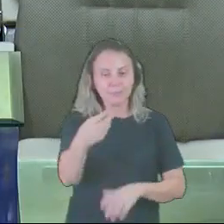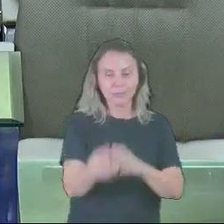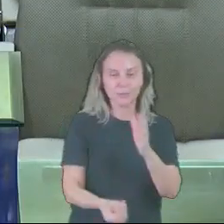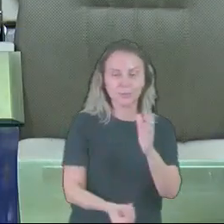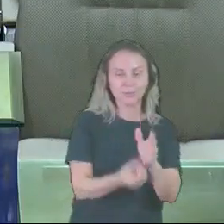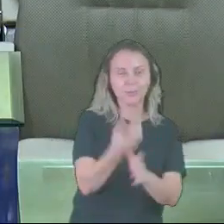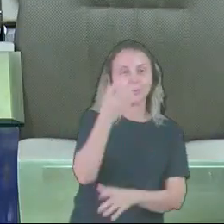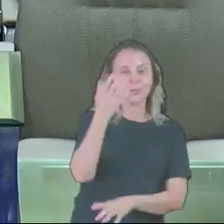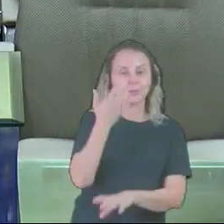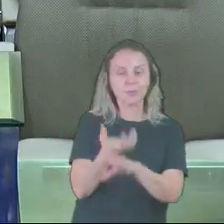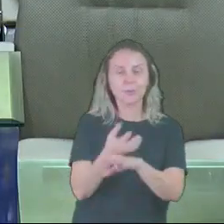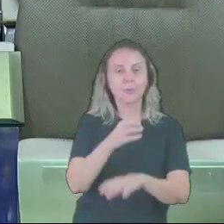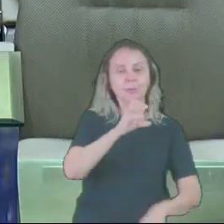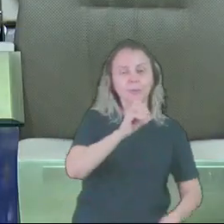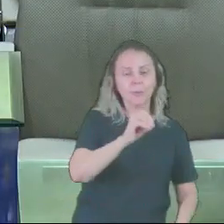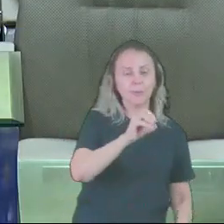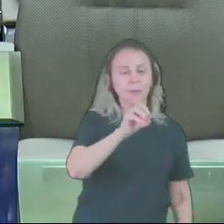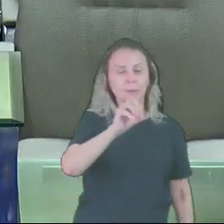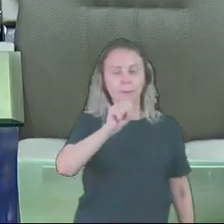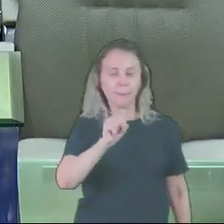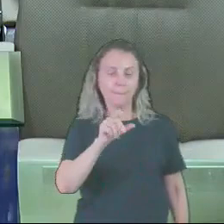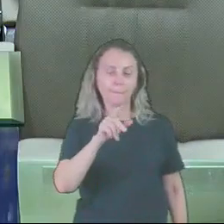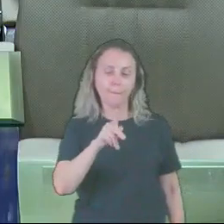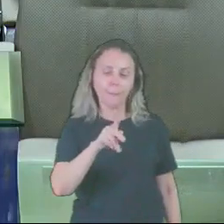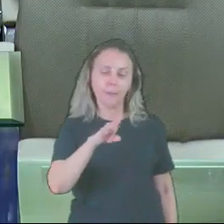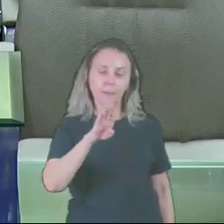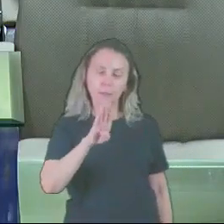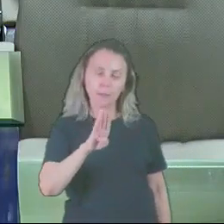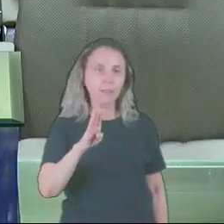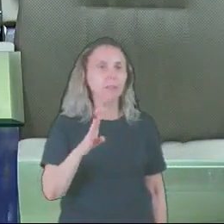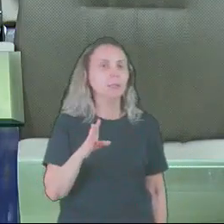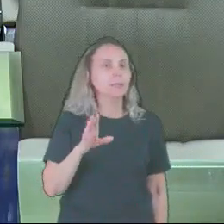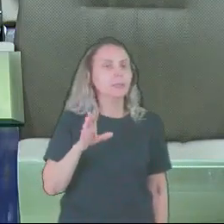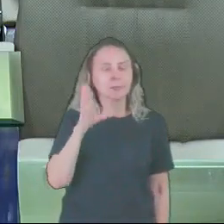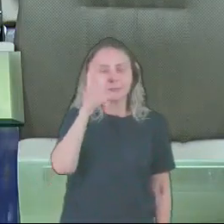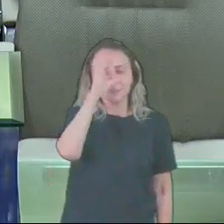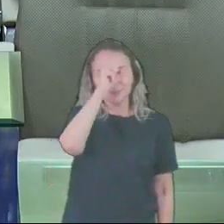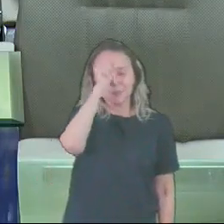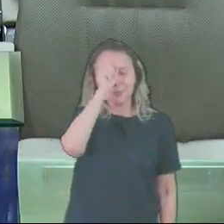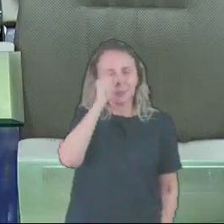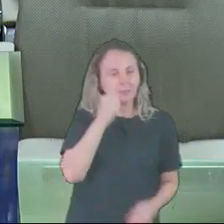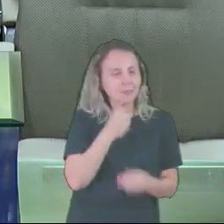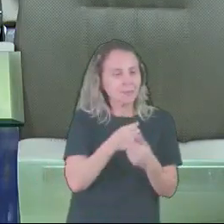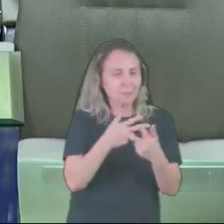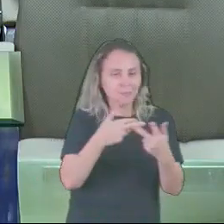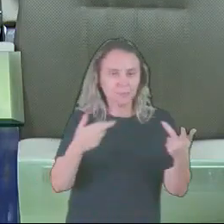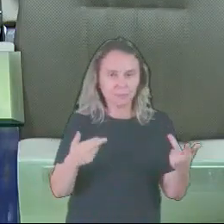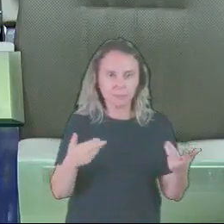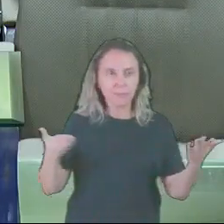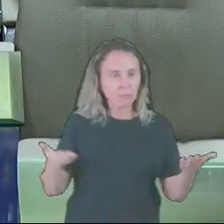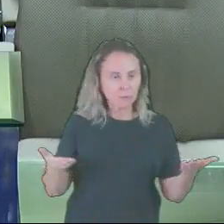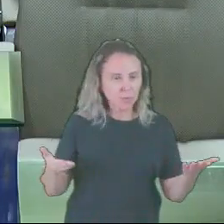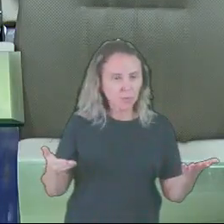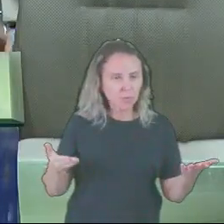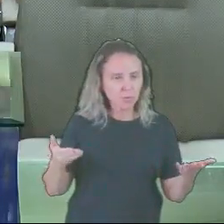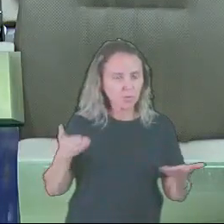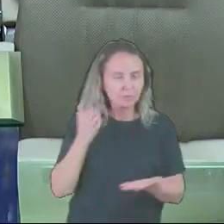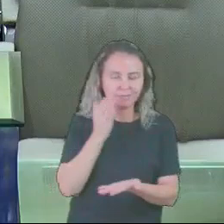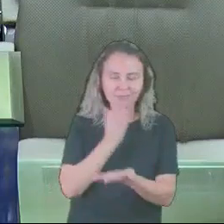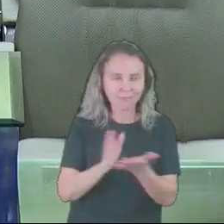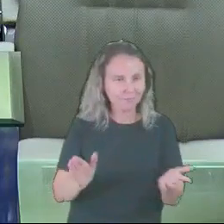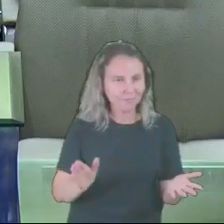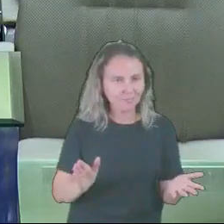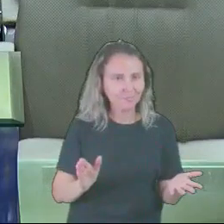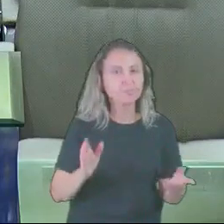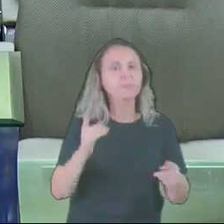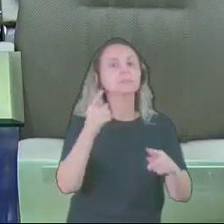organização social e política do Brasil e a gente aprende a quantas coisas mas hoje praticamente acabou tudo é porque o